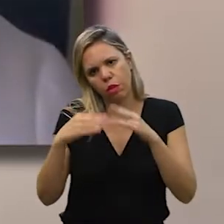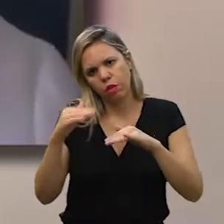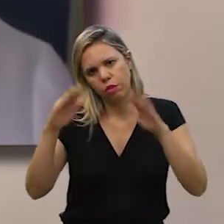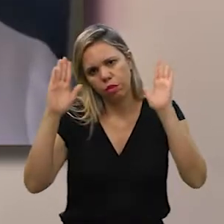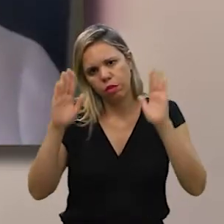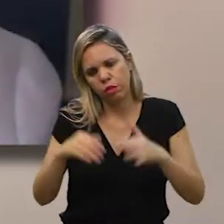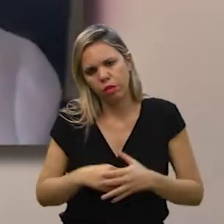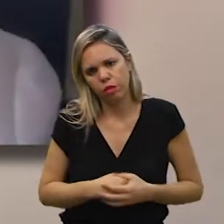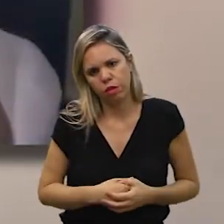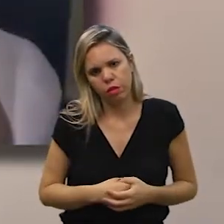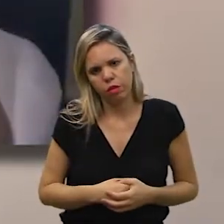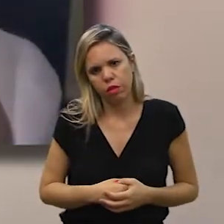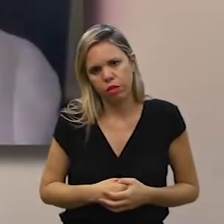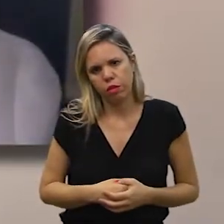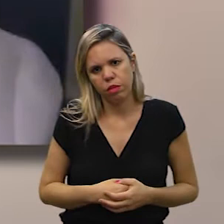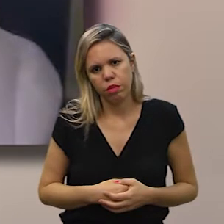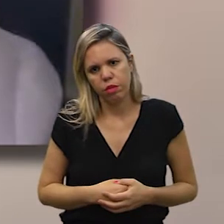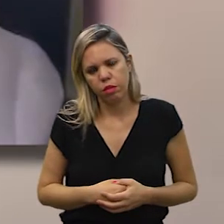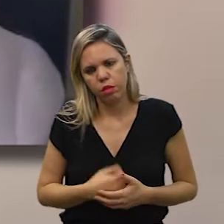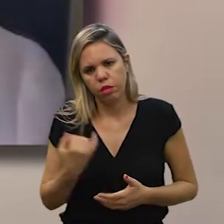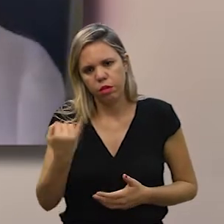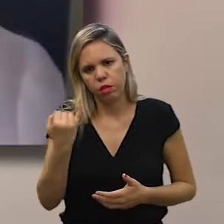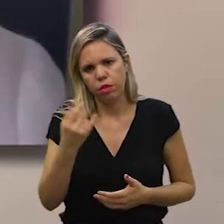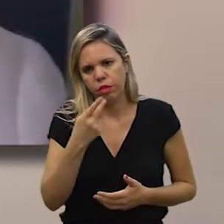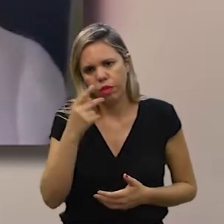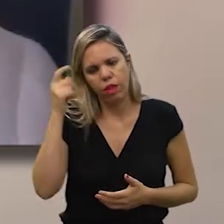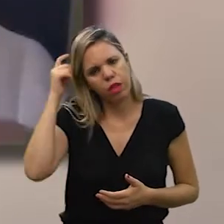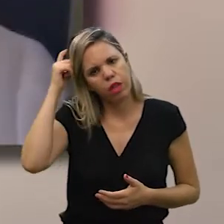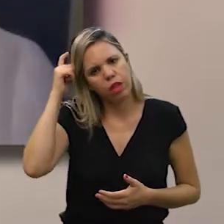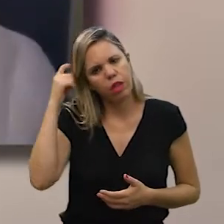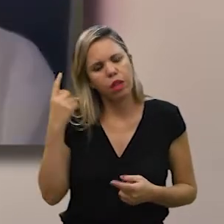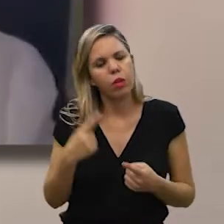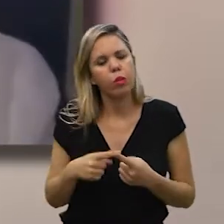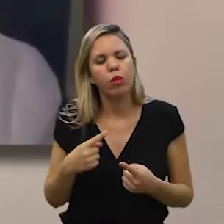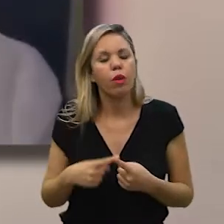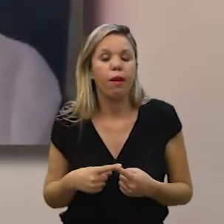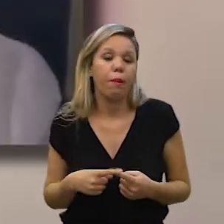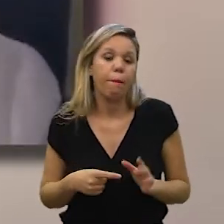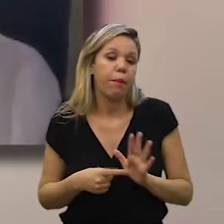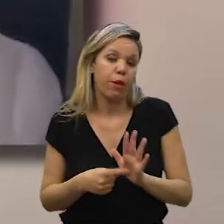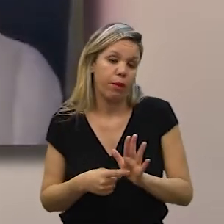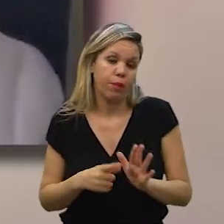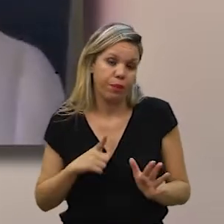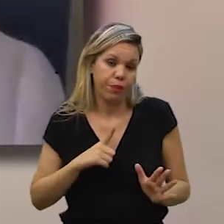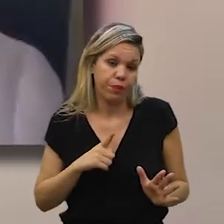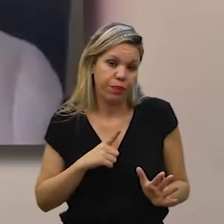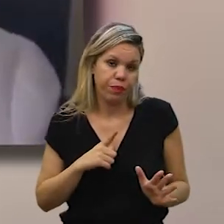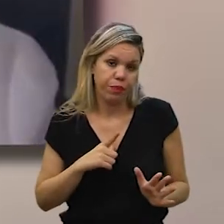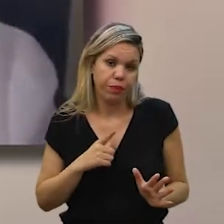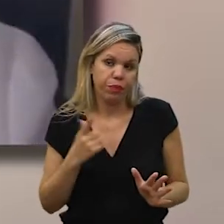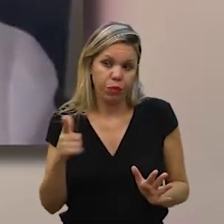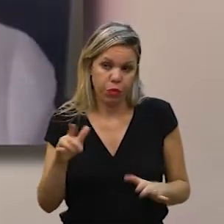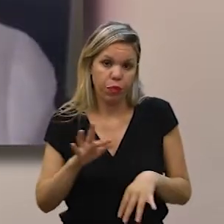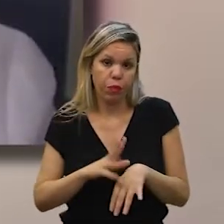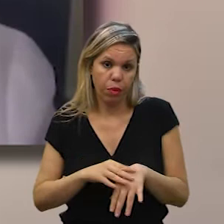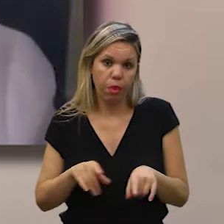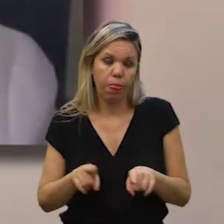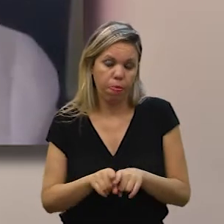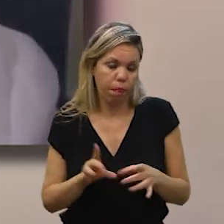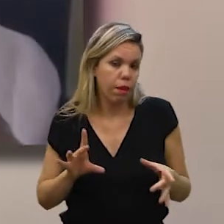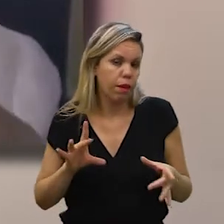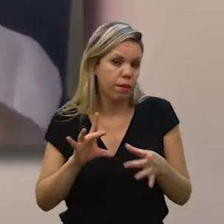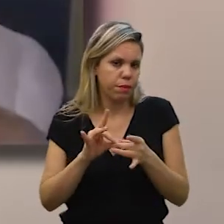tarde. Ela é importante porque ela pode mostrar que existe outras